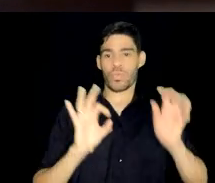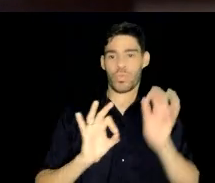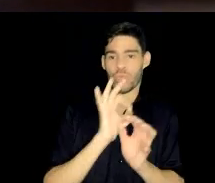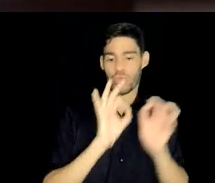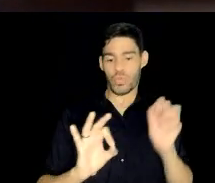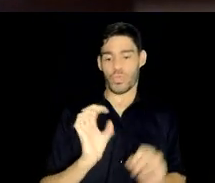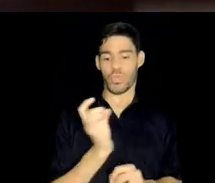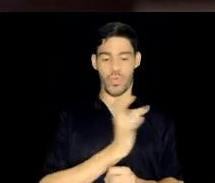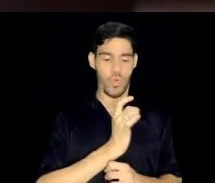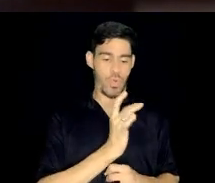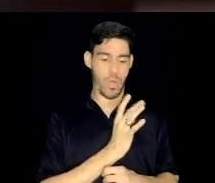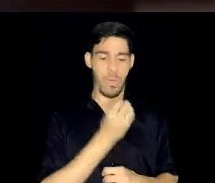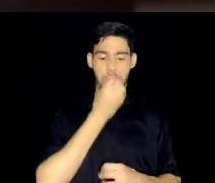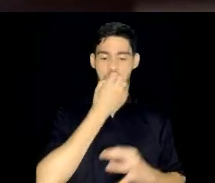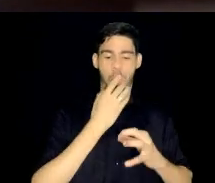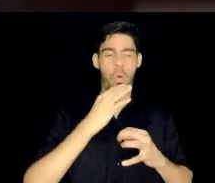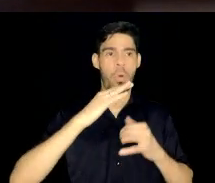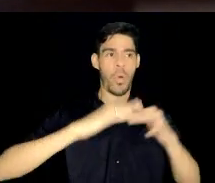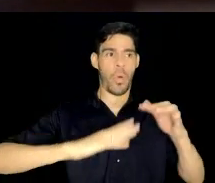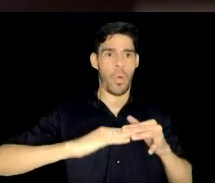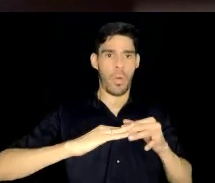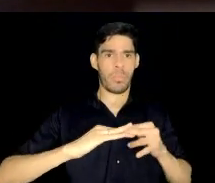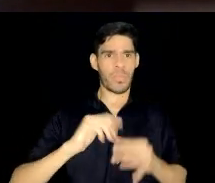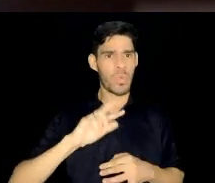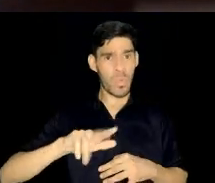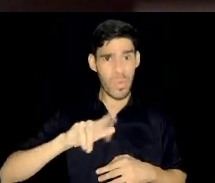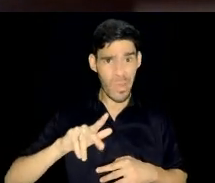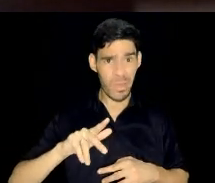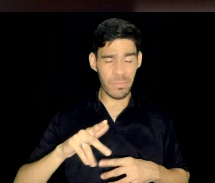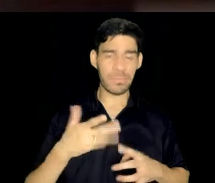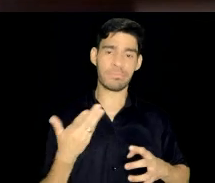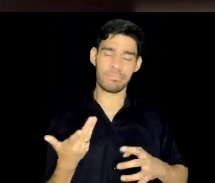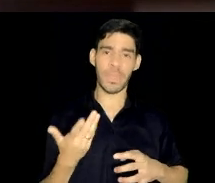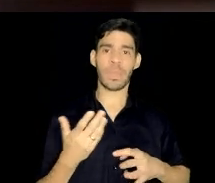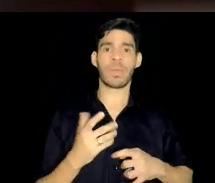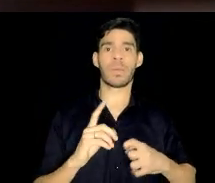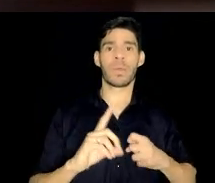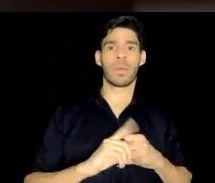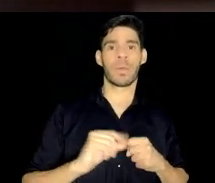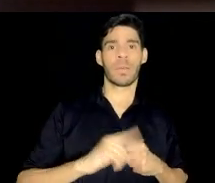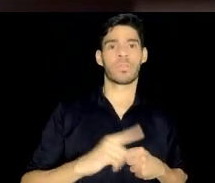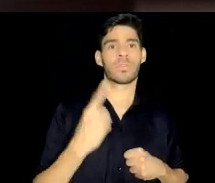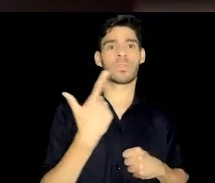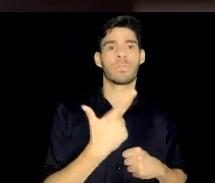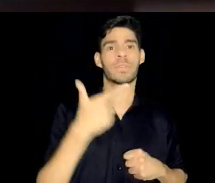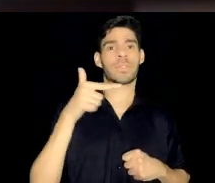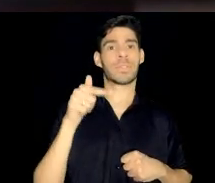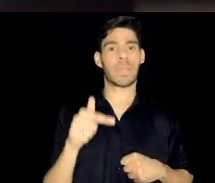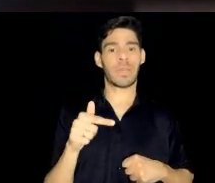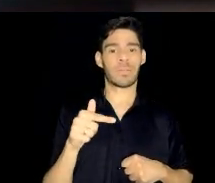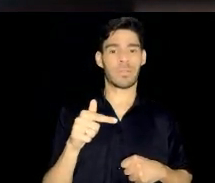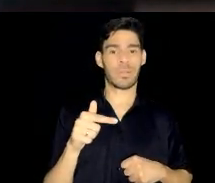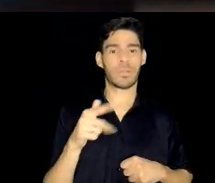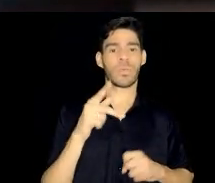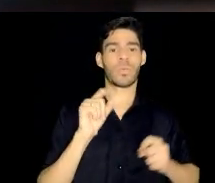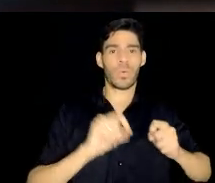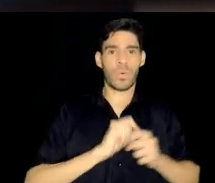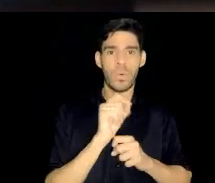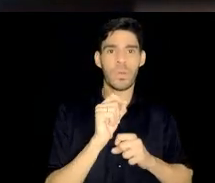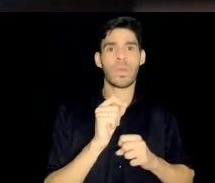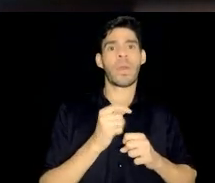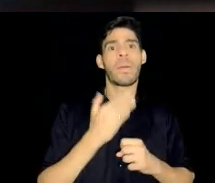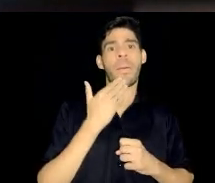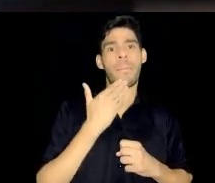juiz medroso não é um bom juiz. O artigo 27